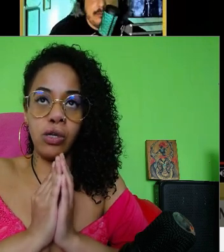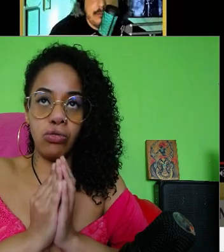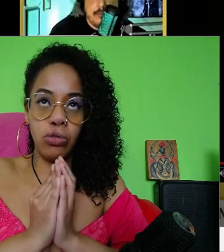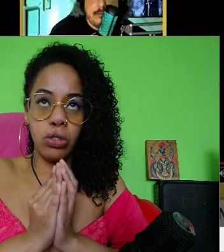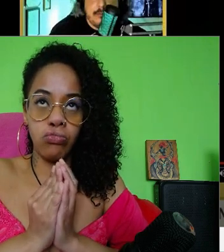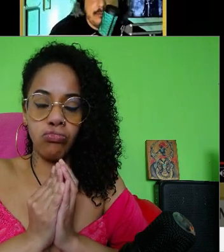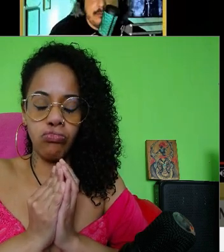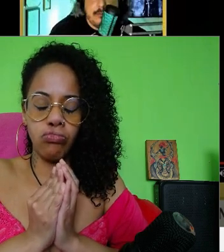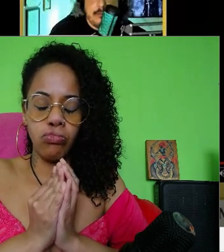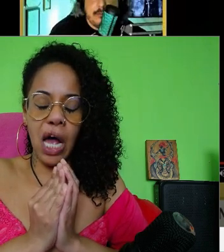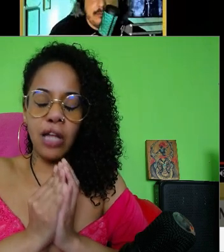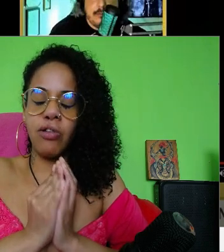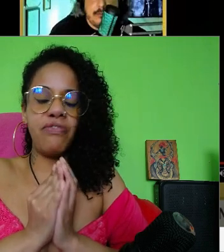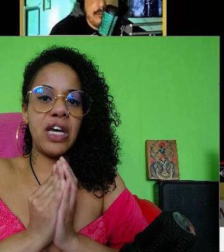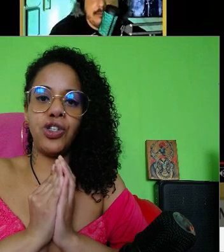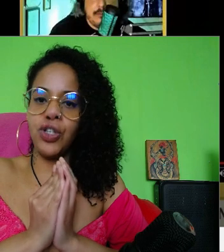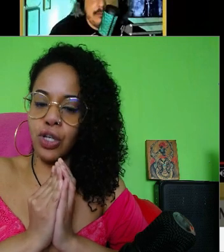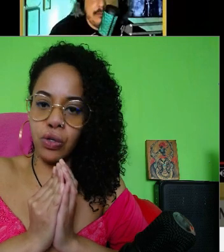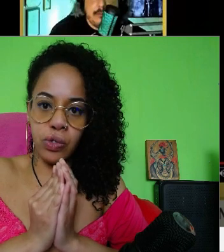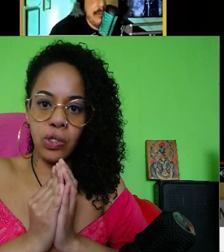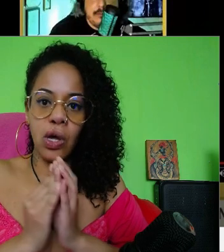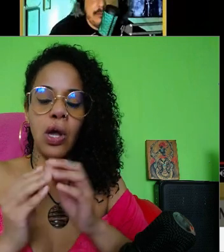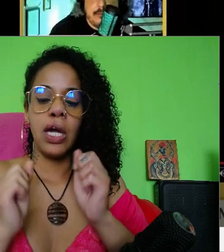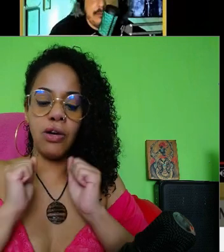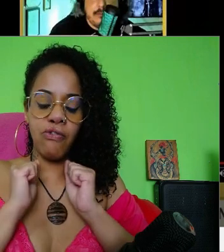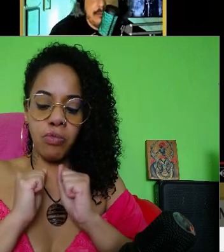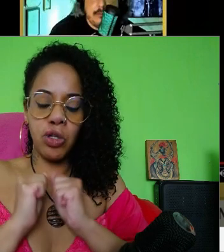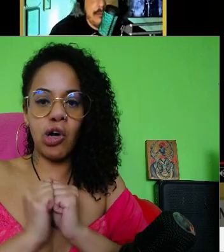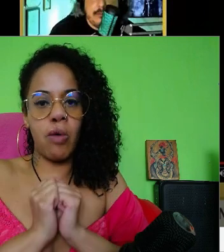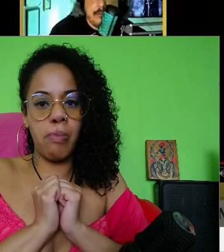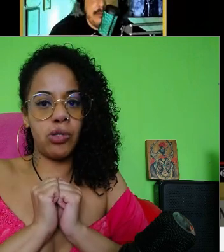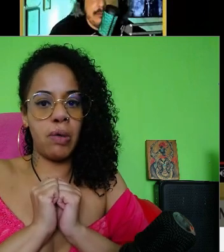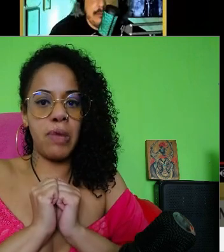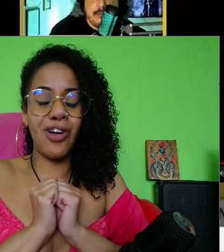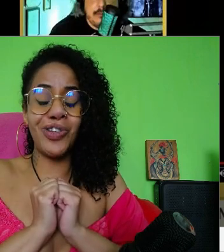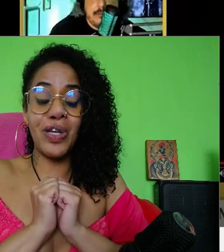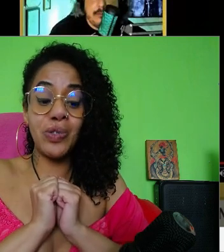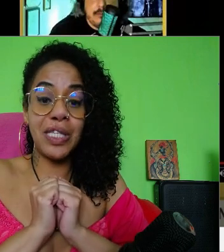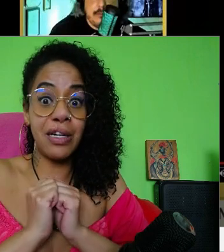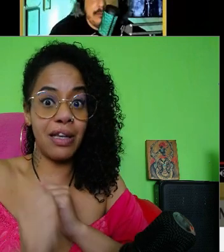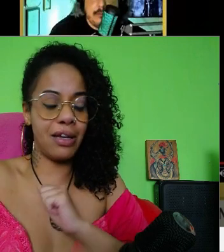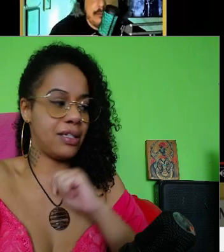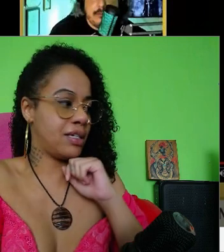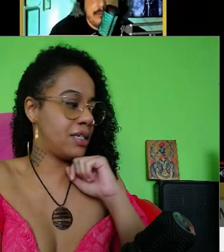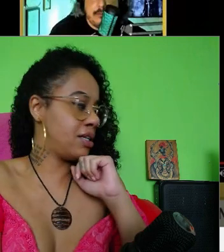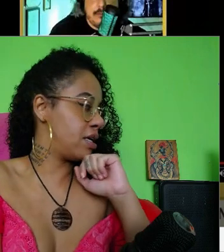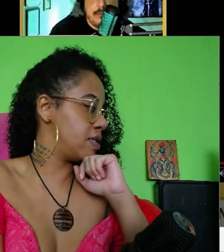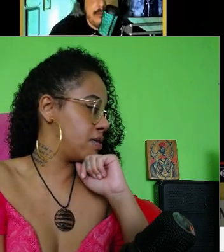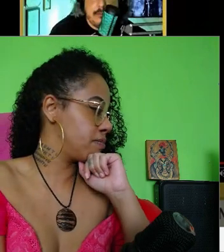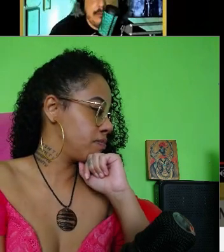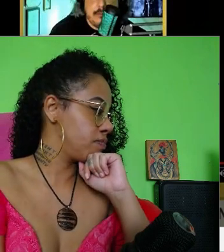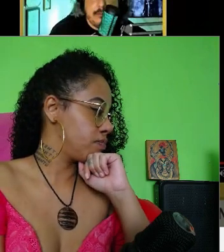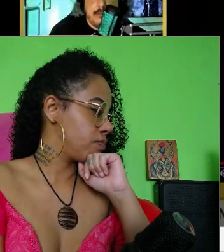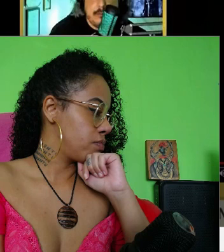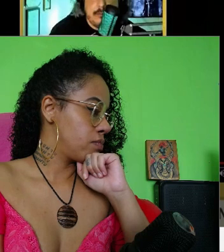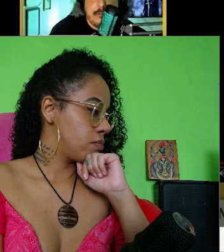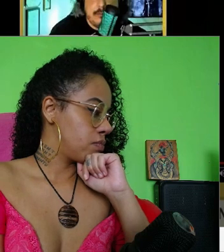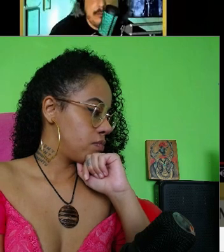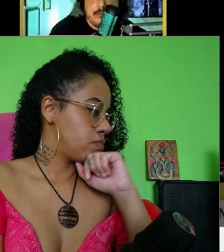neurônios atrofiadinhos e eu vou me tornar uma pessoa melhor eu tenho certeza certeza